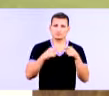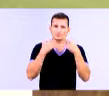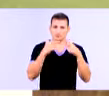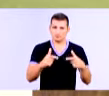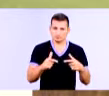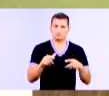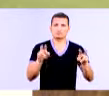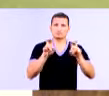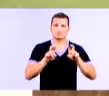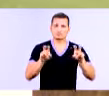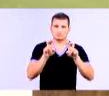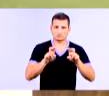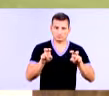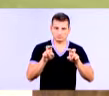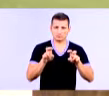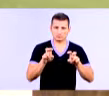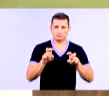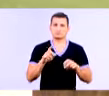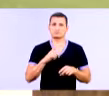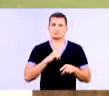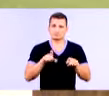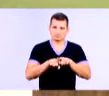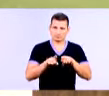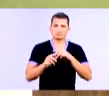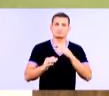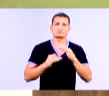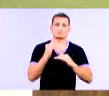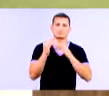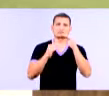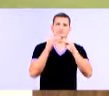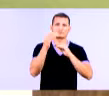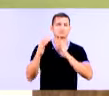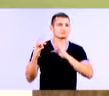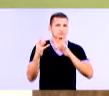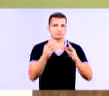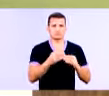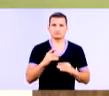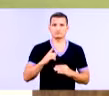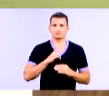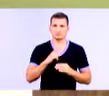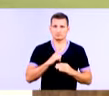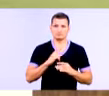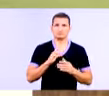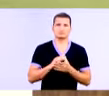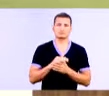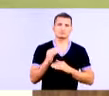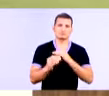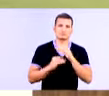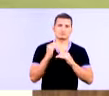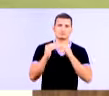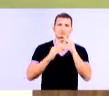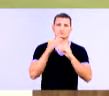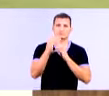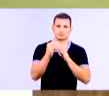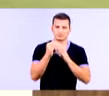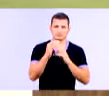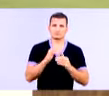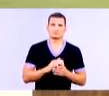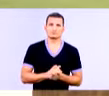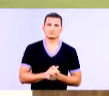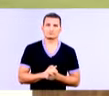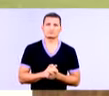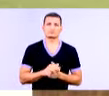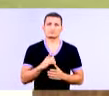de computador passam por essa evolução. Todas elas tiveram aí, de uma certa maneira, uma evolução que